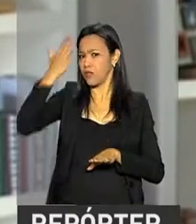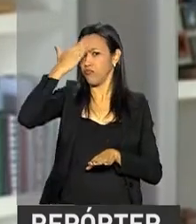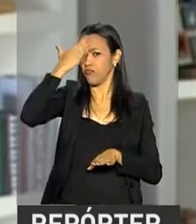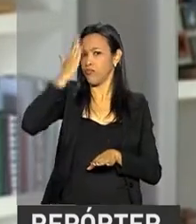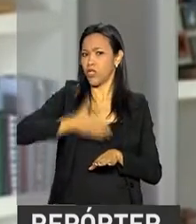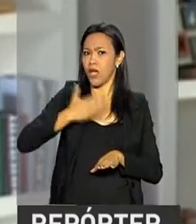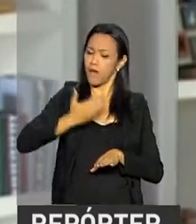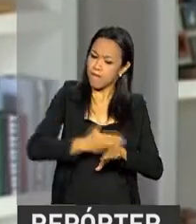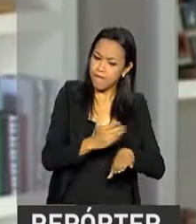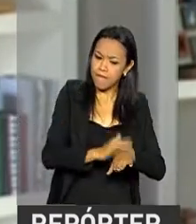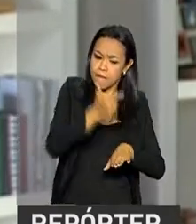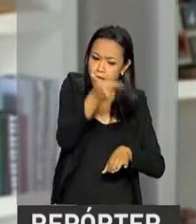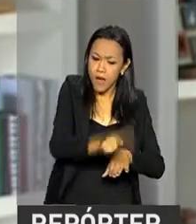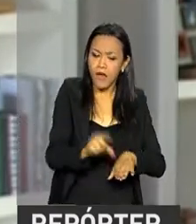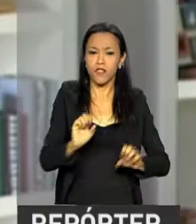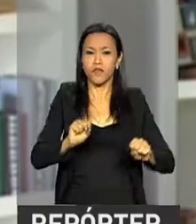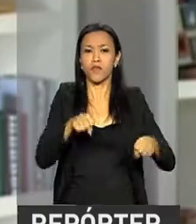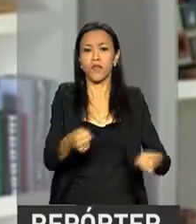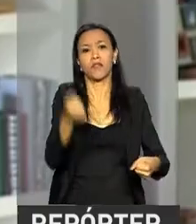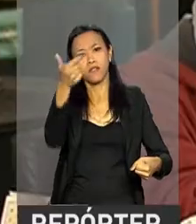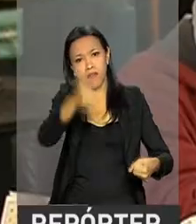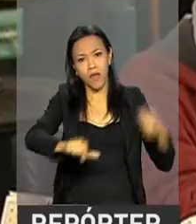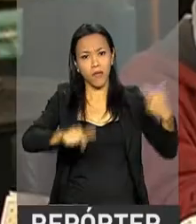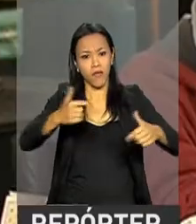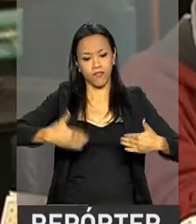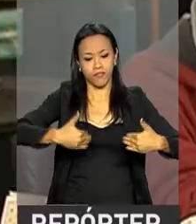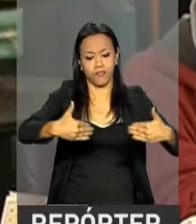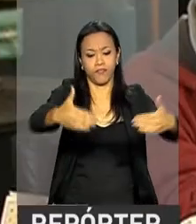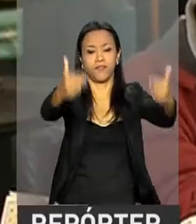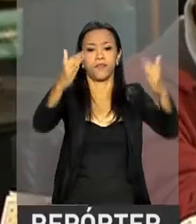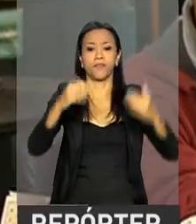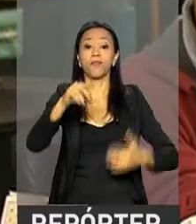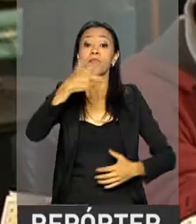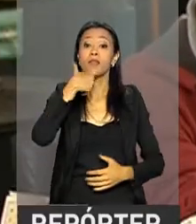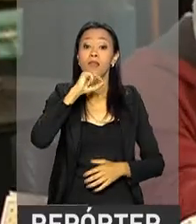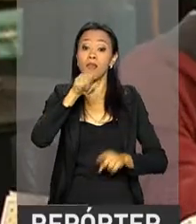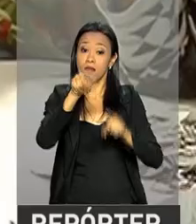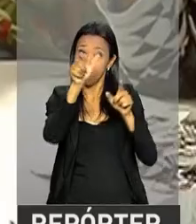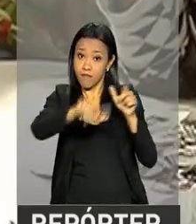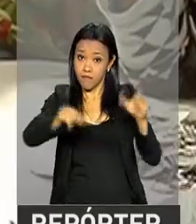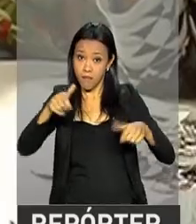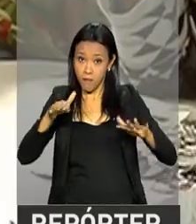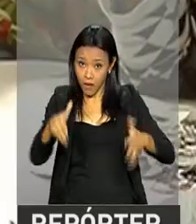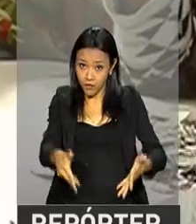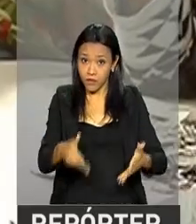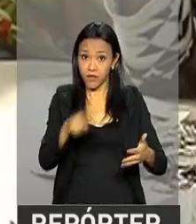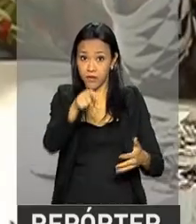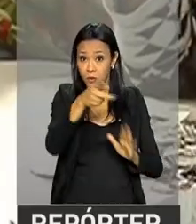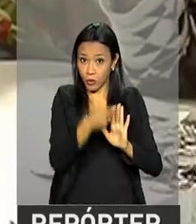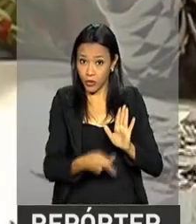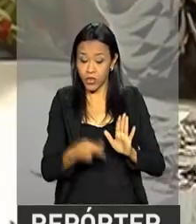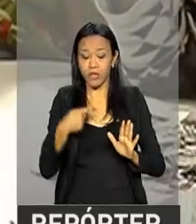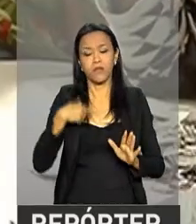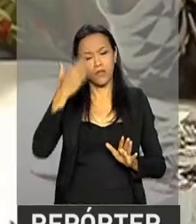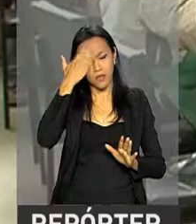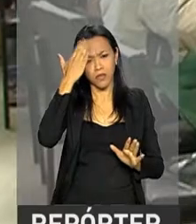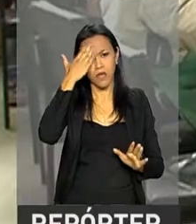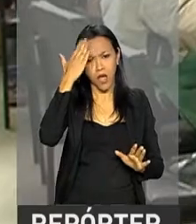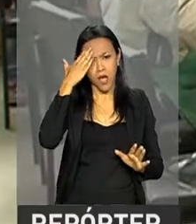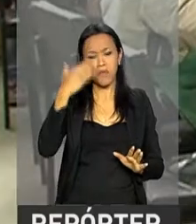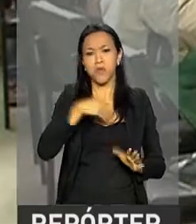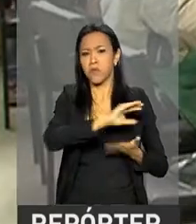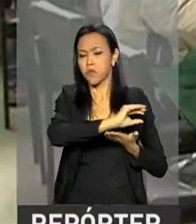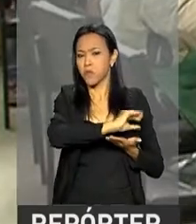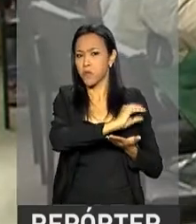e fortalecer para novas caminhadas aí. Quem participa das atividades do projeto reconhece os benefícios dos investimentos do